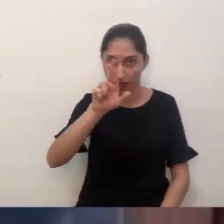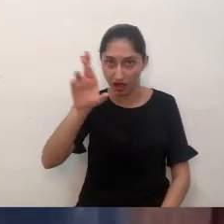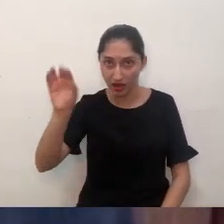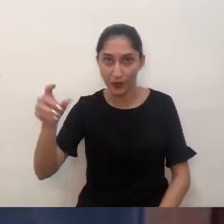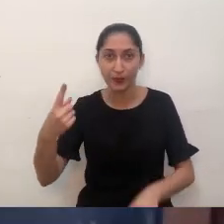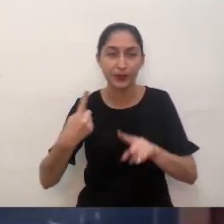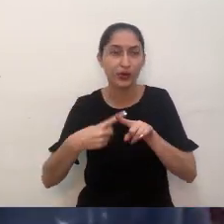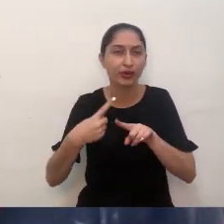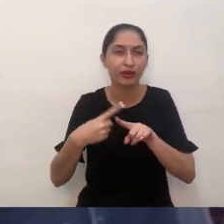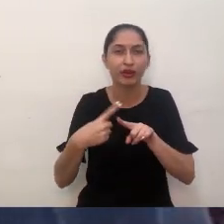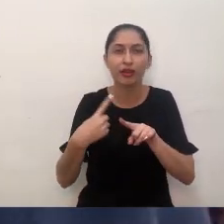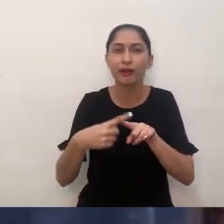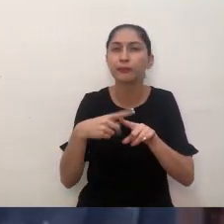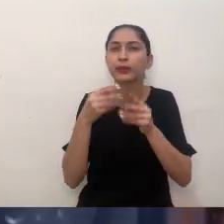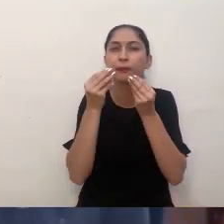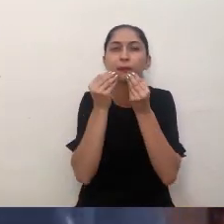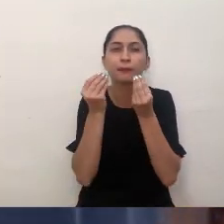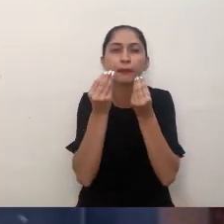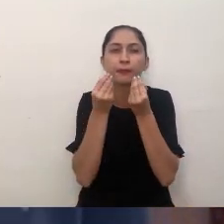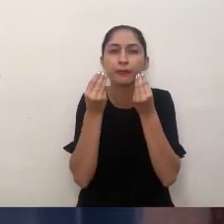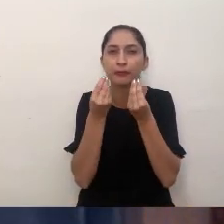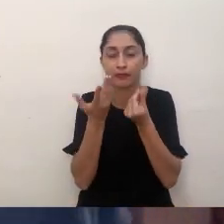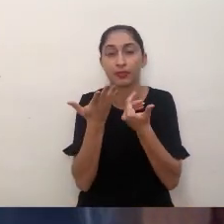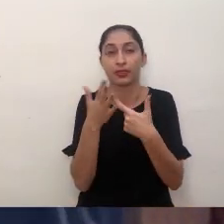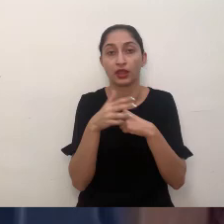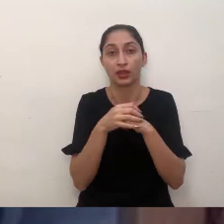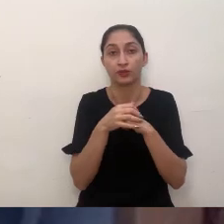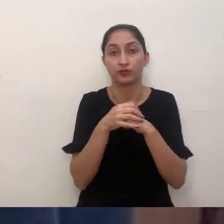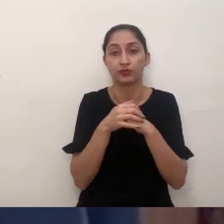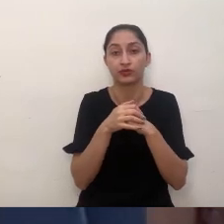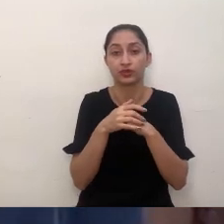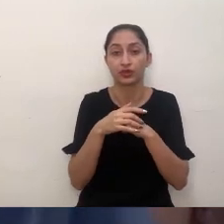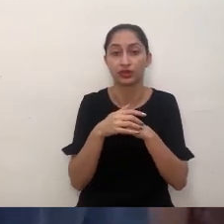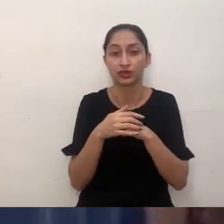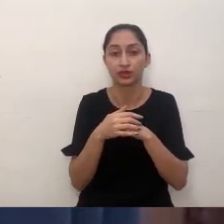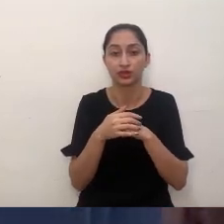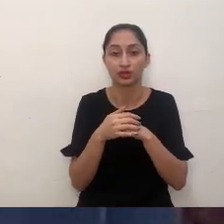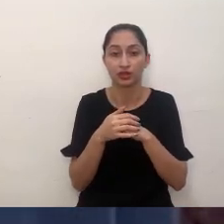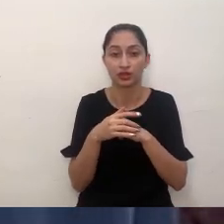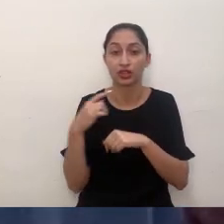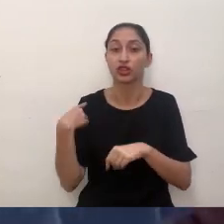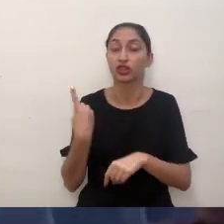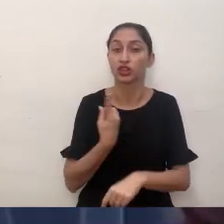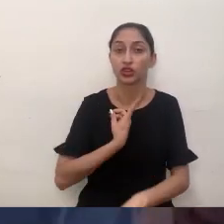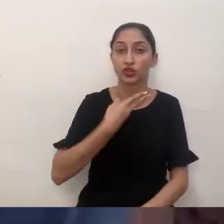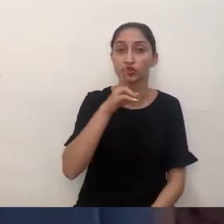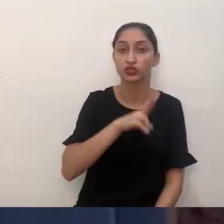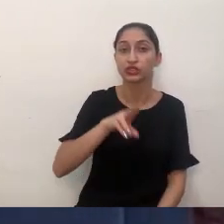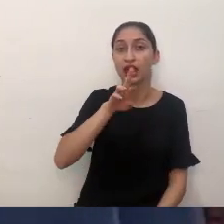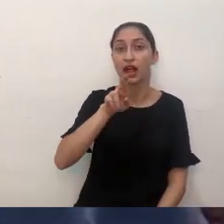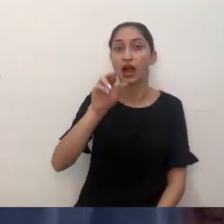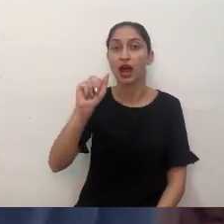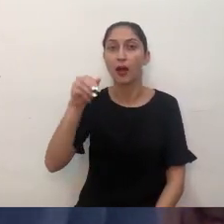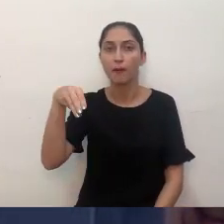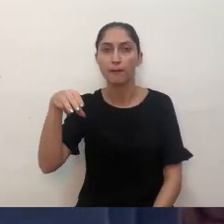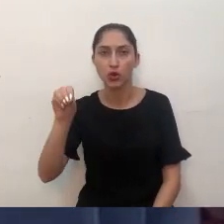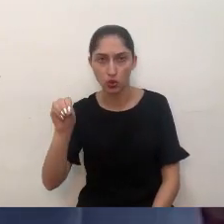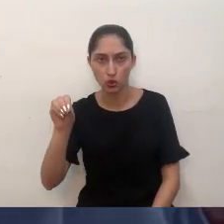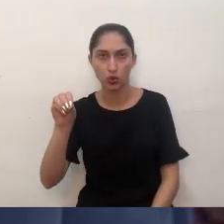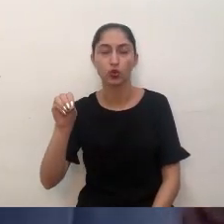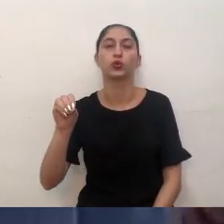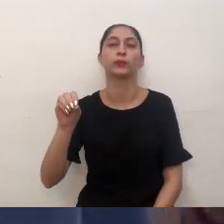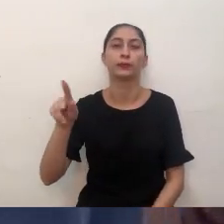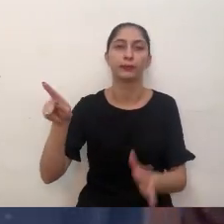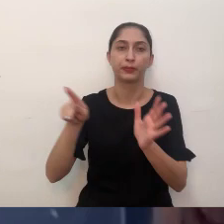na varredura do forno que a gente usa o ram, né? De preferência, o ram de chapeixe, que tem aqui